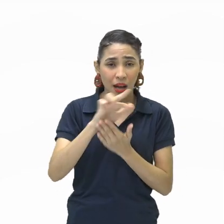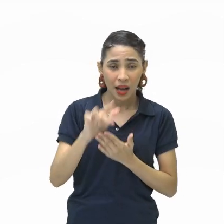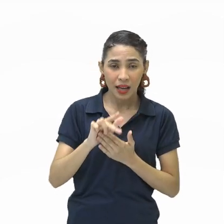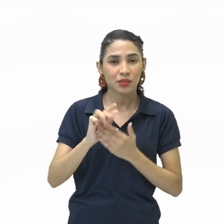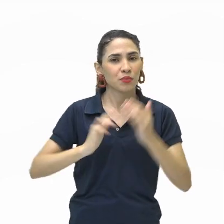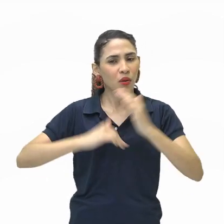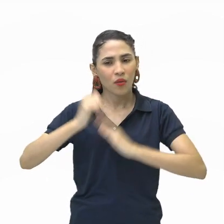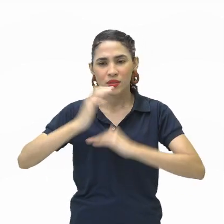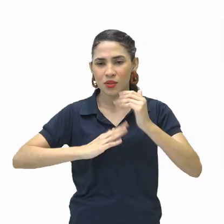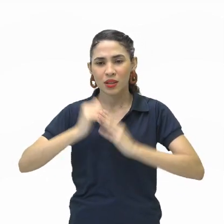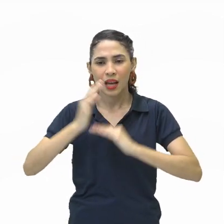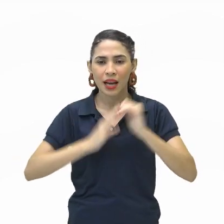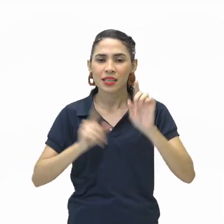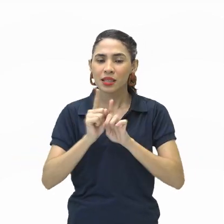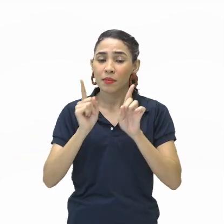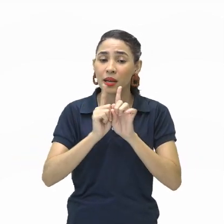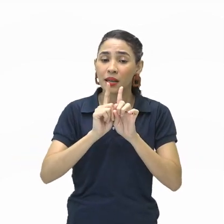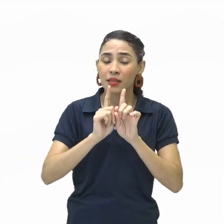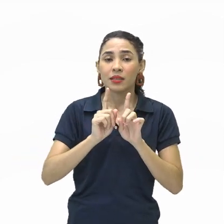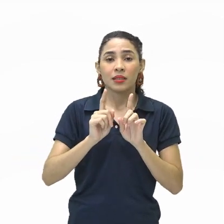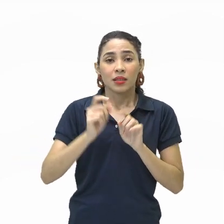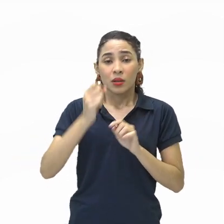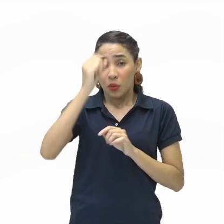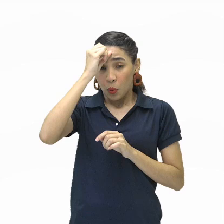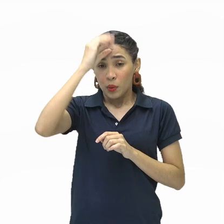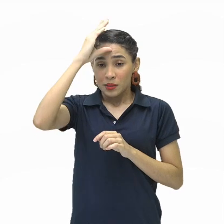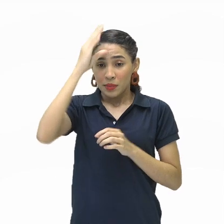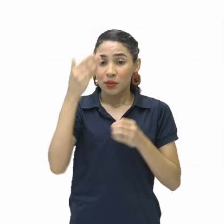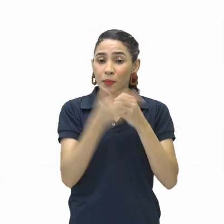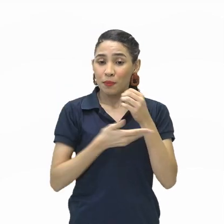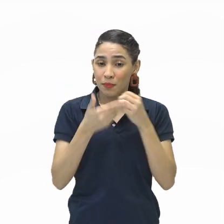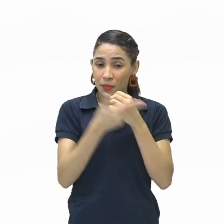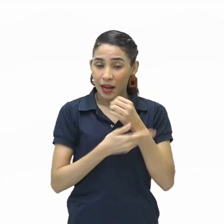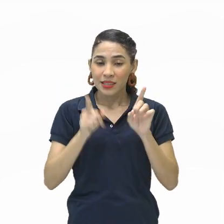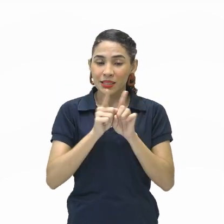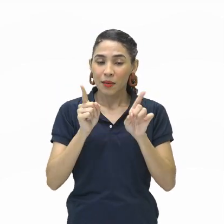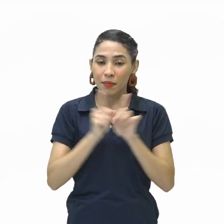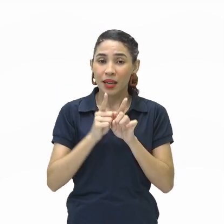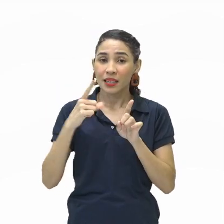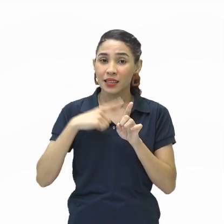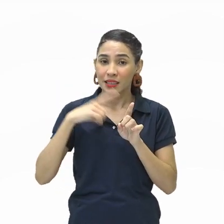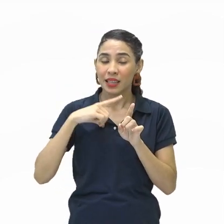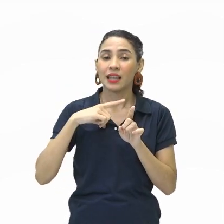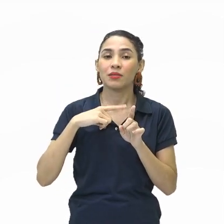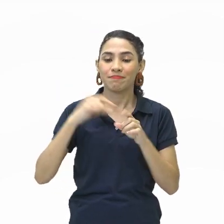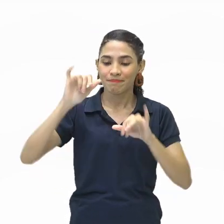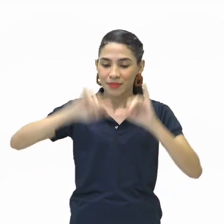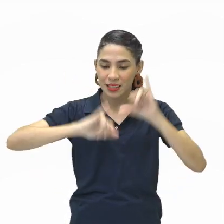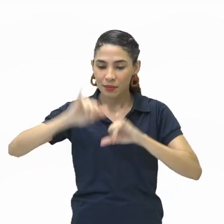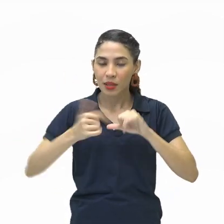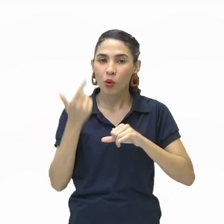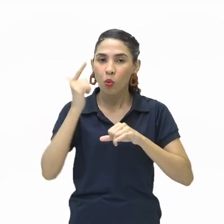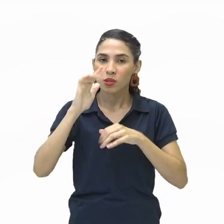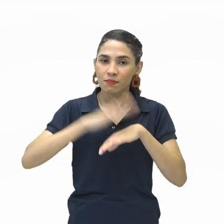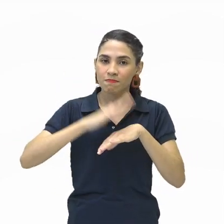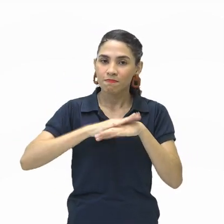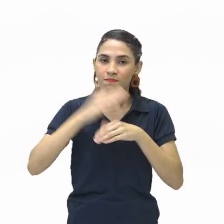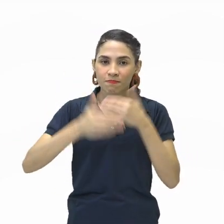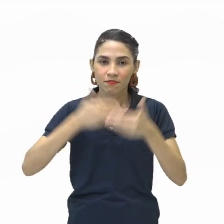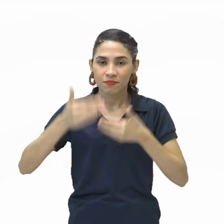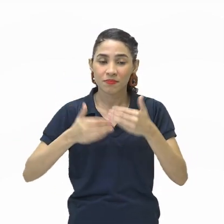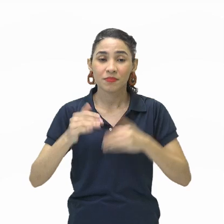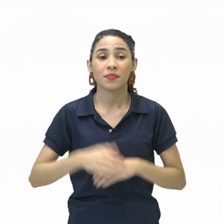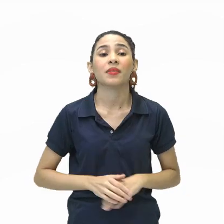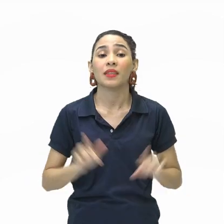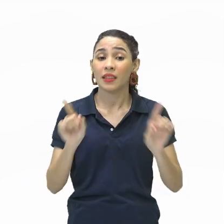os profissionais que devem ter conhecimentos básicos e aprofundados na química para desenvolver tudo isso.